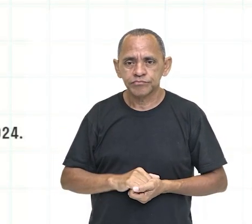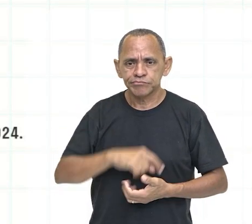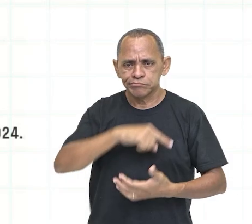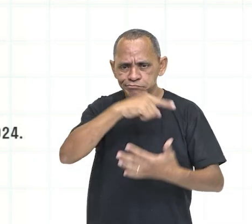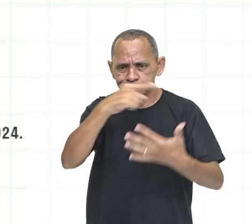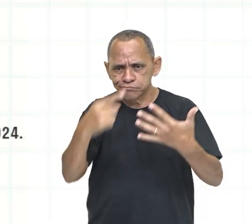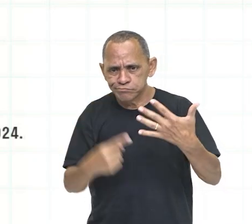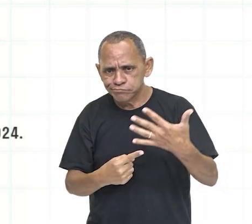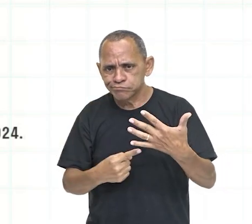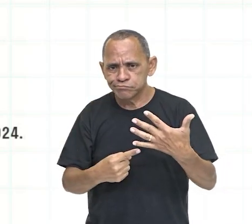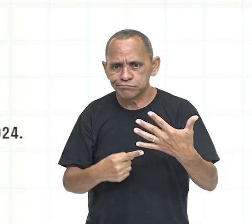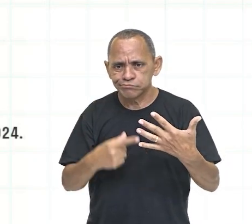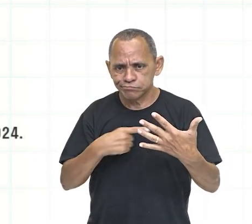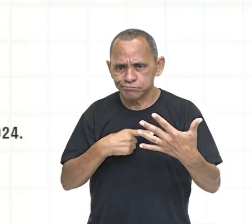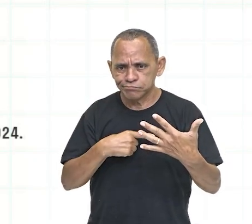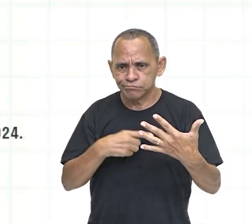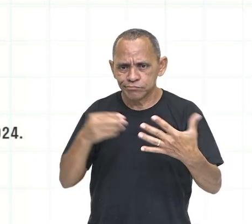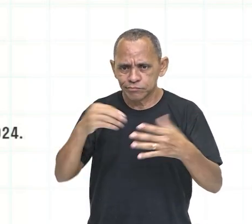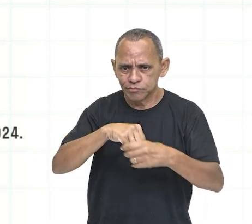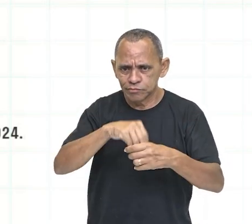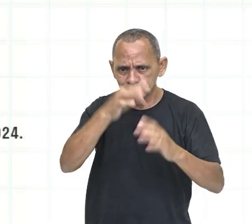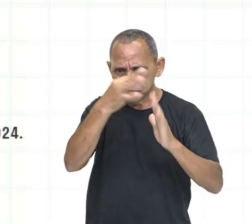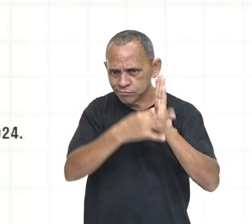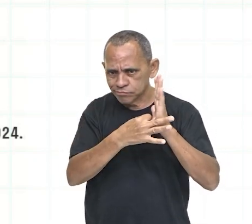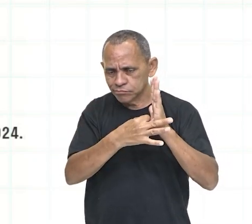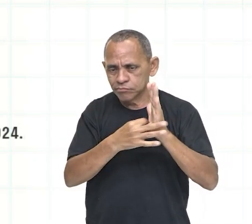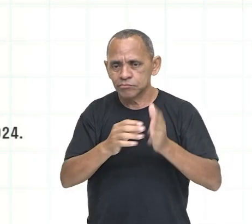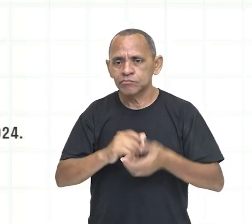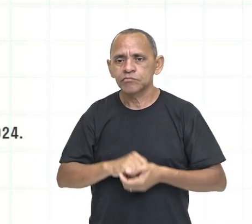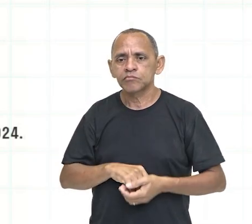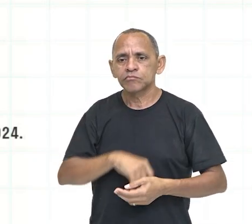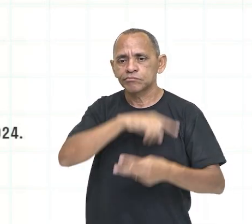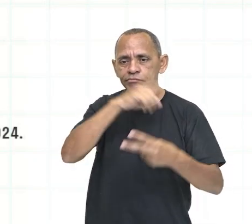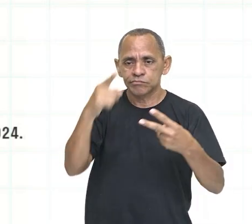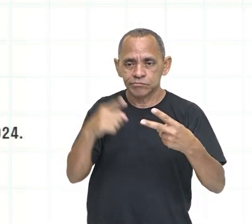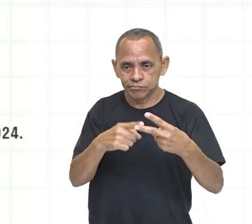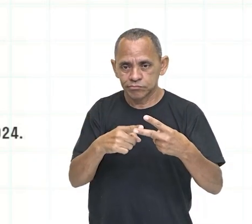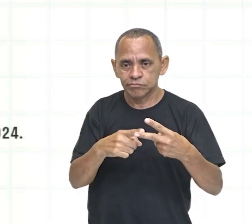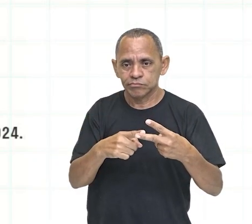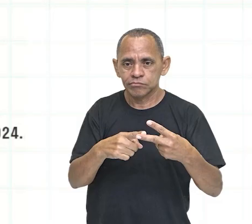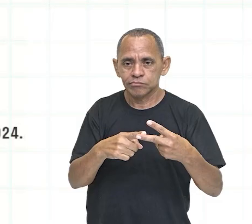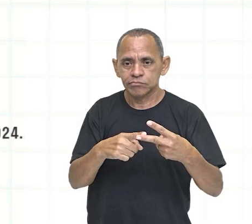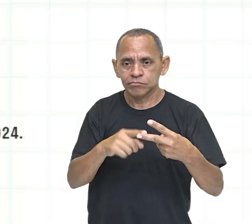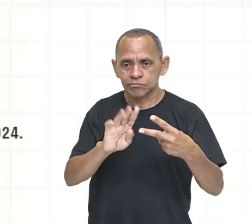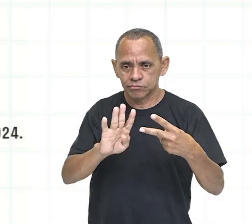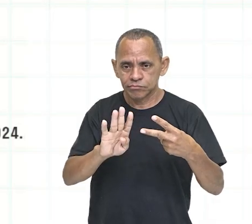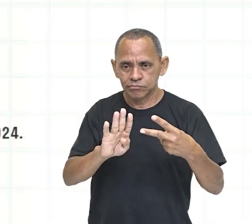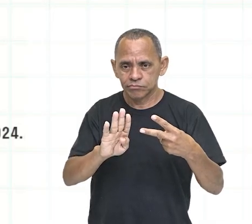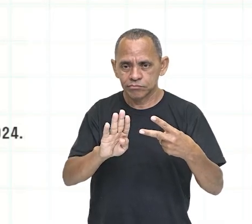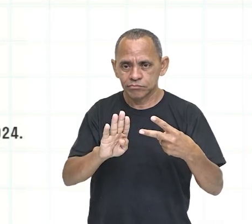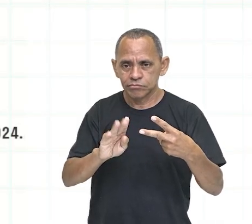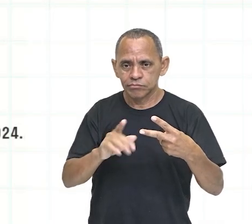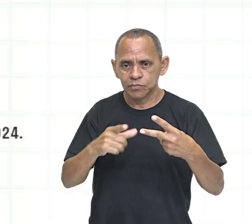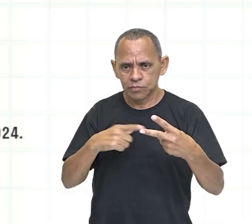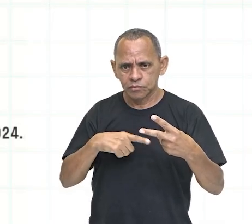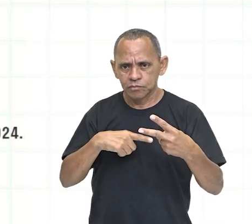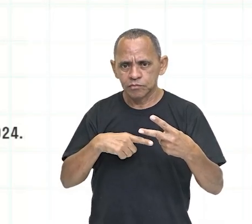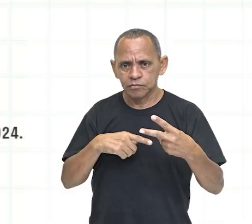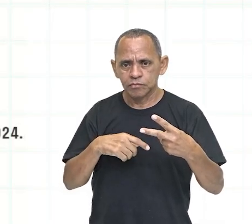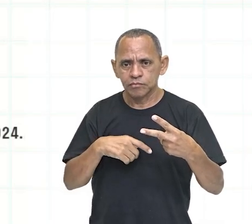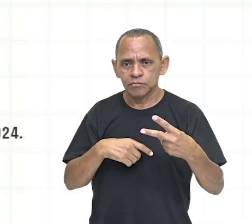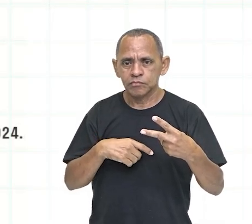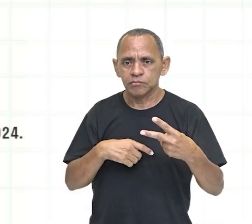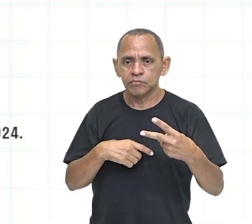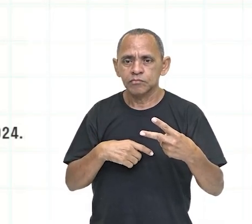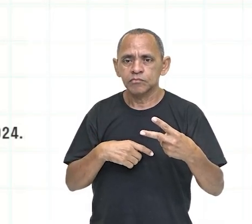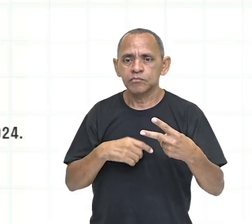de literatura lá, né, naquele nosso título. Na letra B, temos alguma coisa de colonialismo, global, inglês, a diversidade linguística